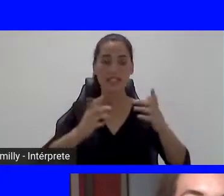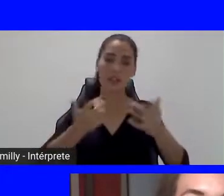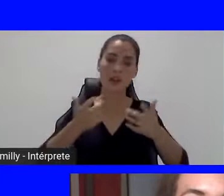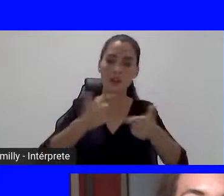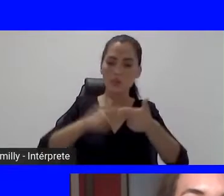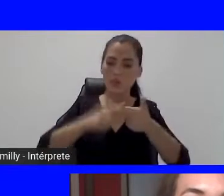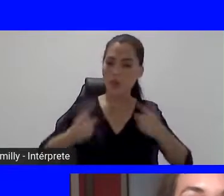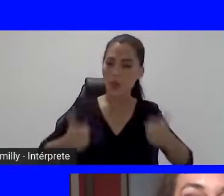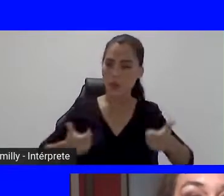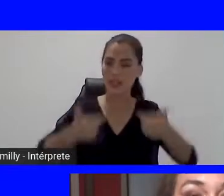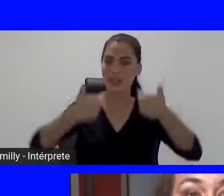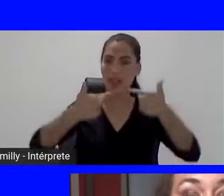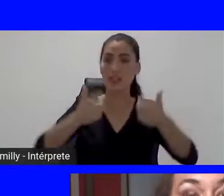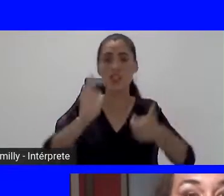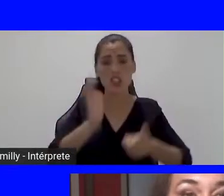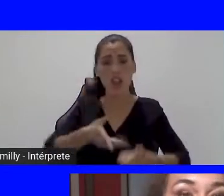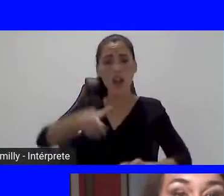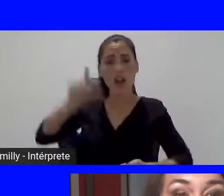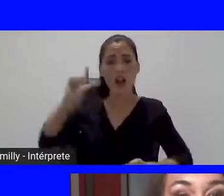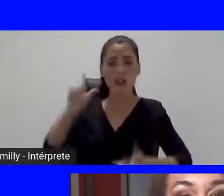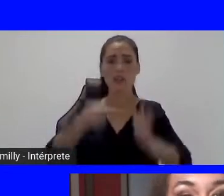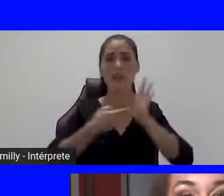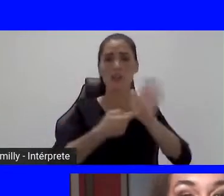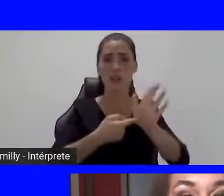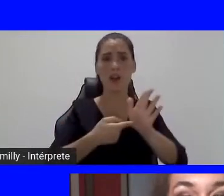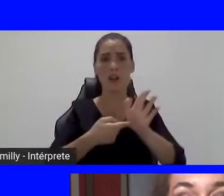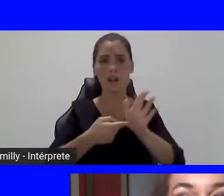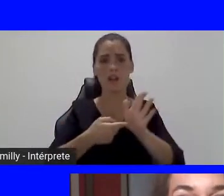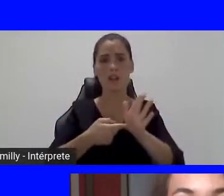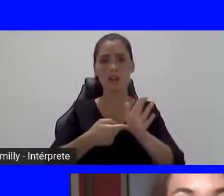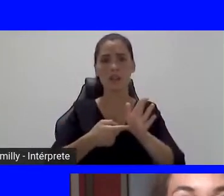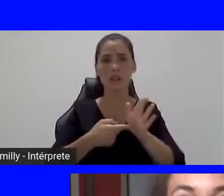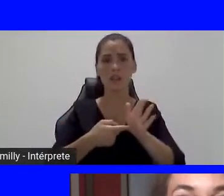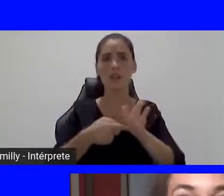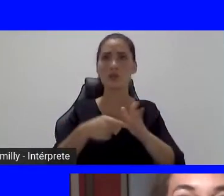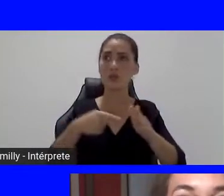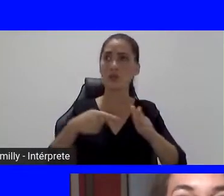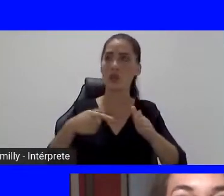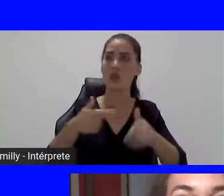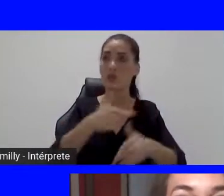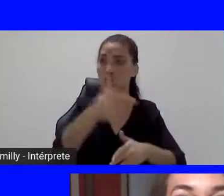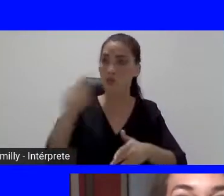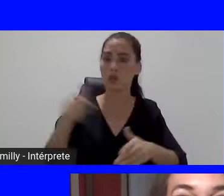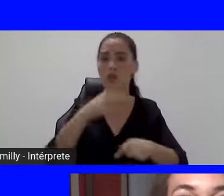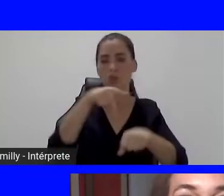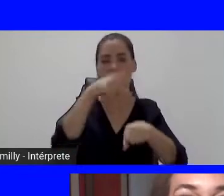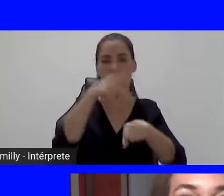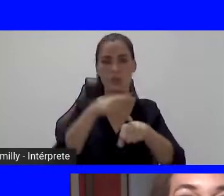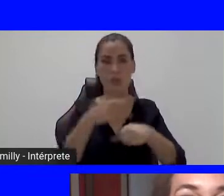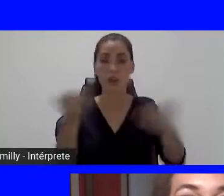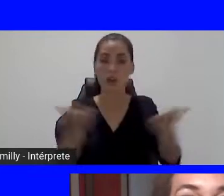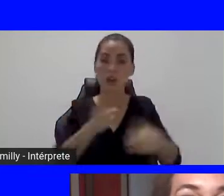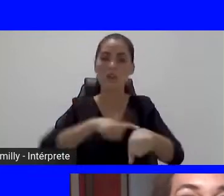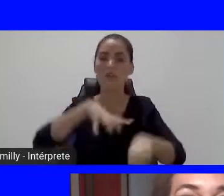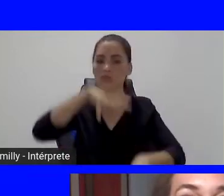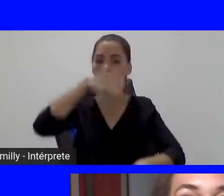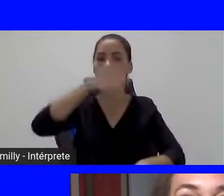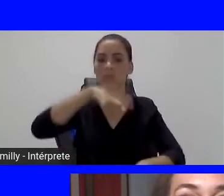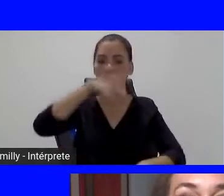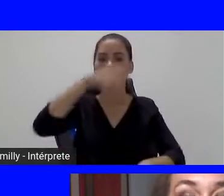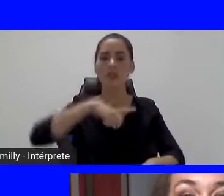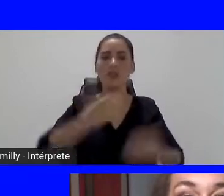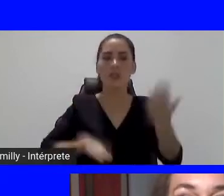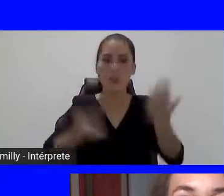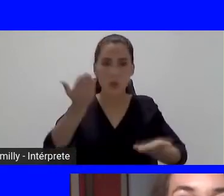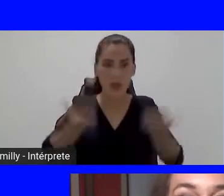tempo. Então, falo do Brasil, mas falo também de outros países. É hora de respirar, é hora de ter equilíbrio, chamar o mais rápido